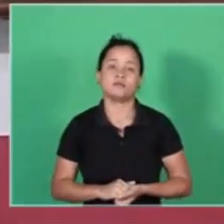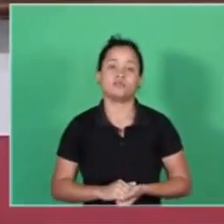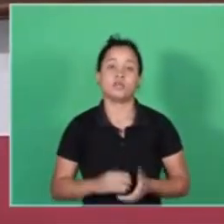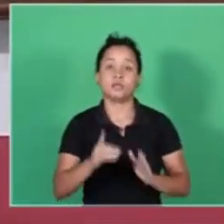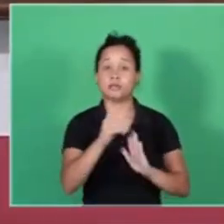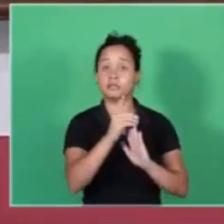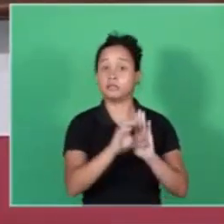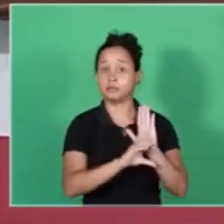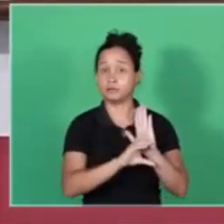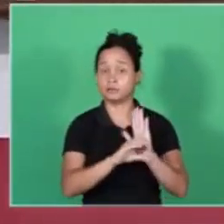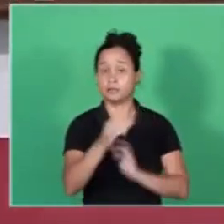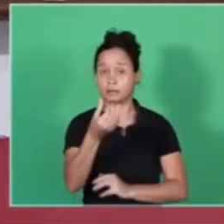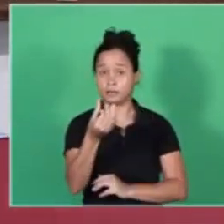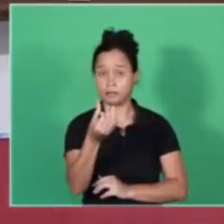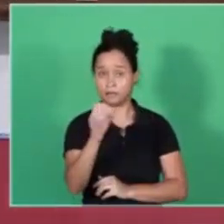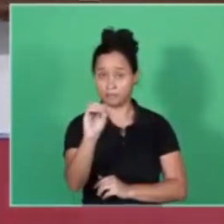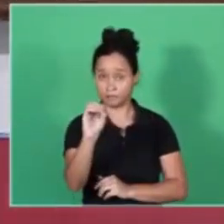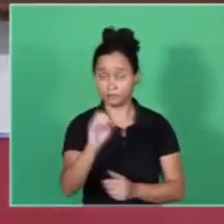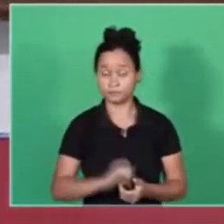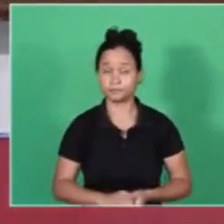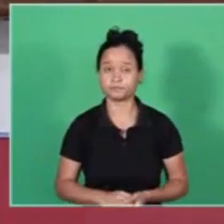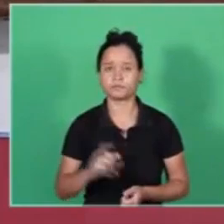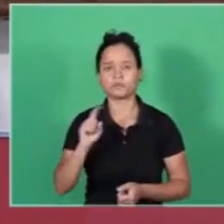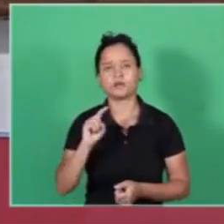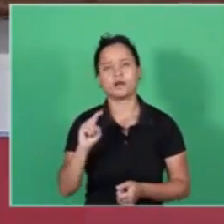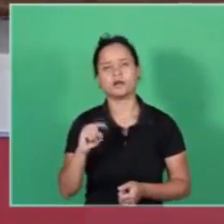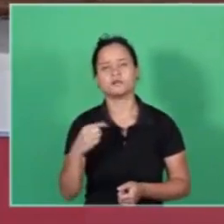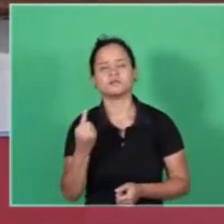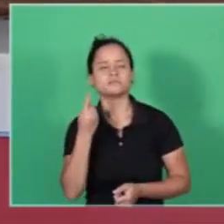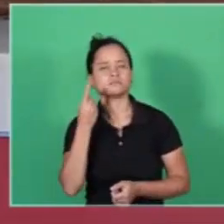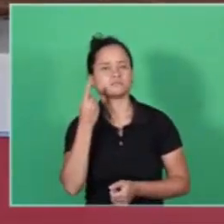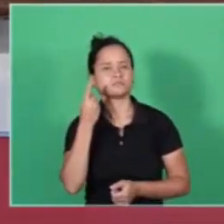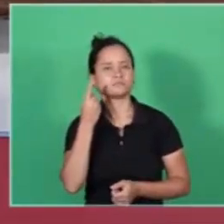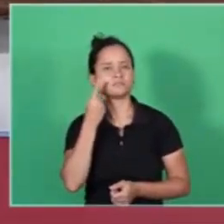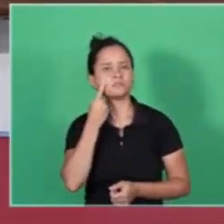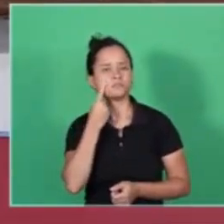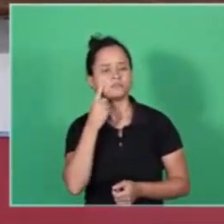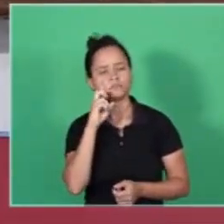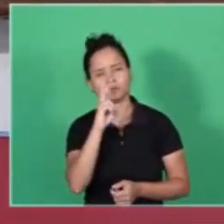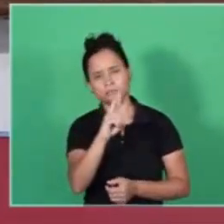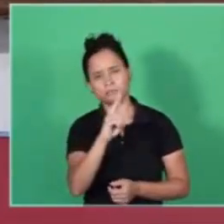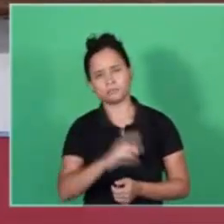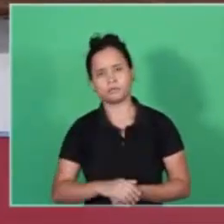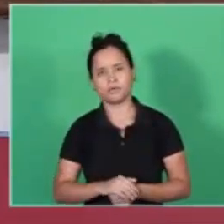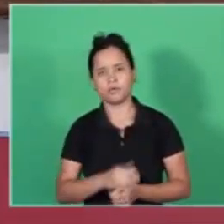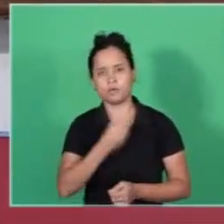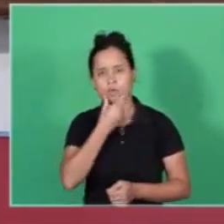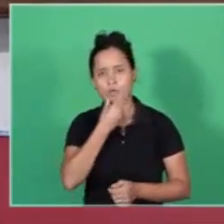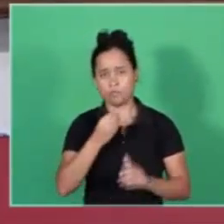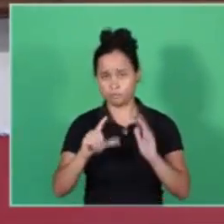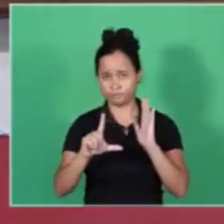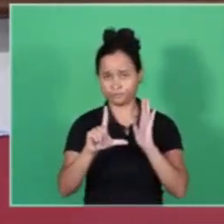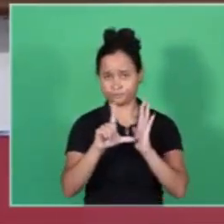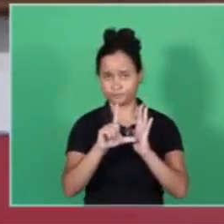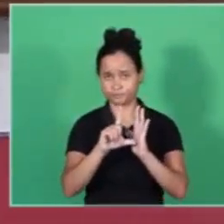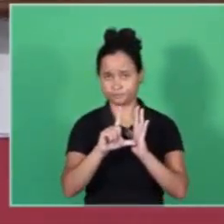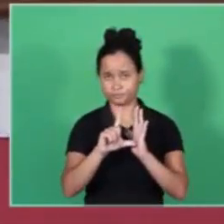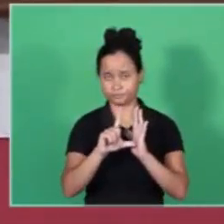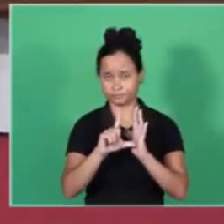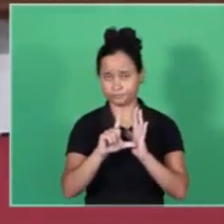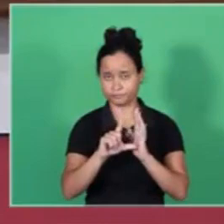é que nós nos defrontamos? Com o quê? Lutero, observa, defrontou com a teologia. Ele diz,